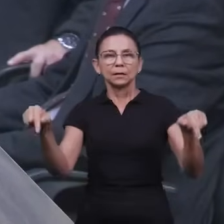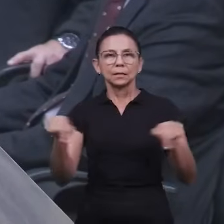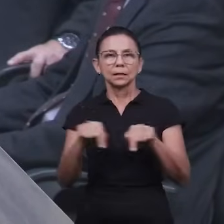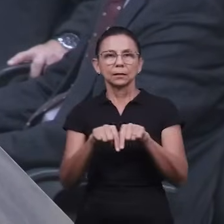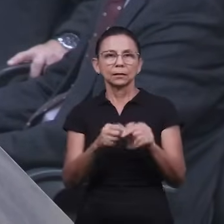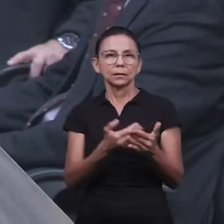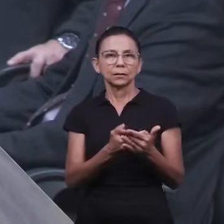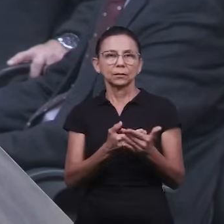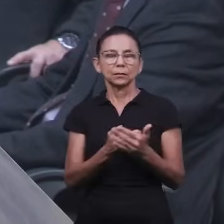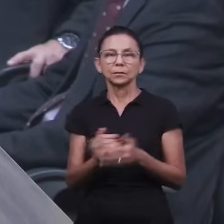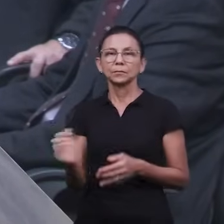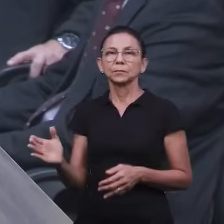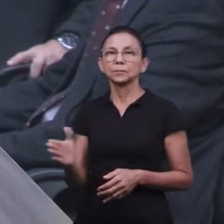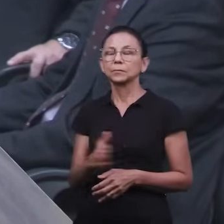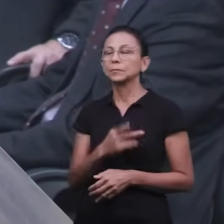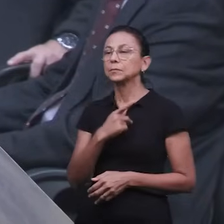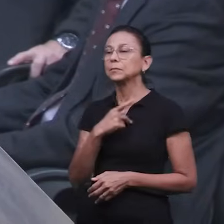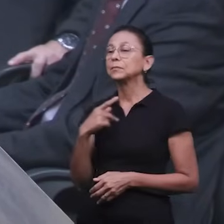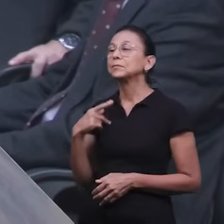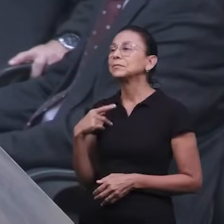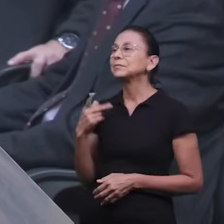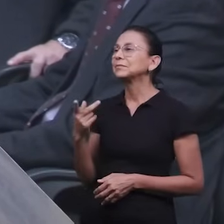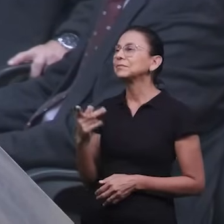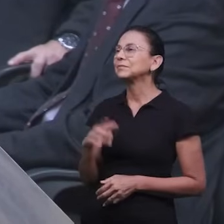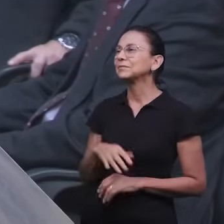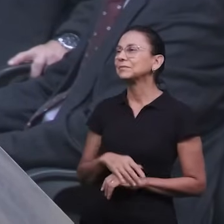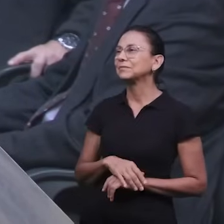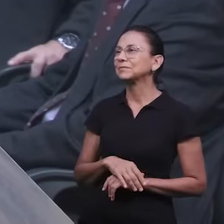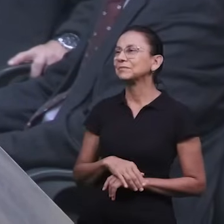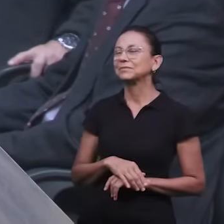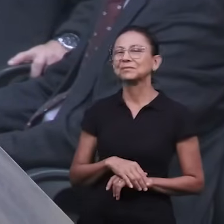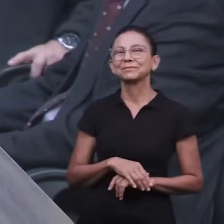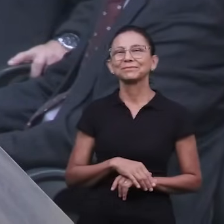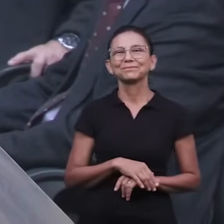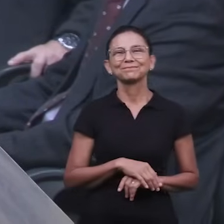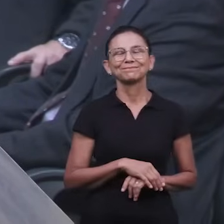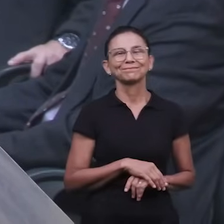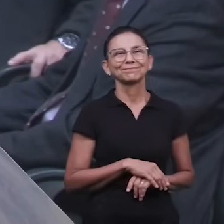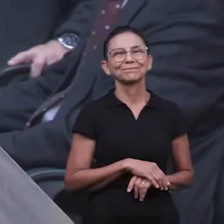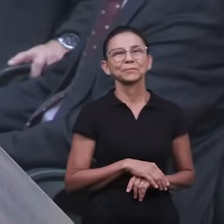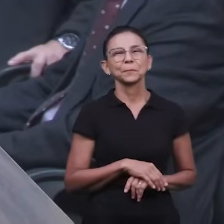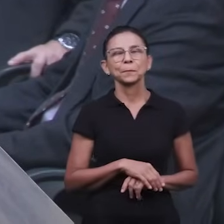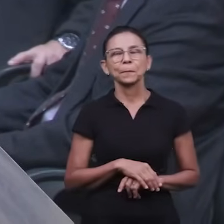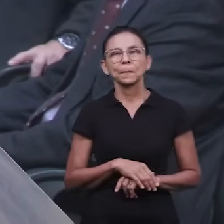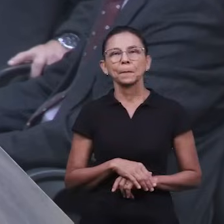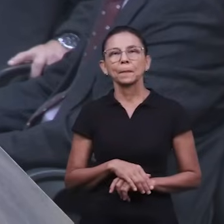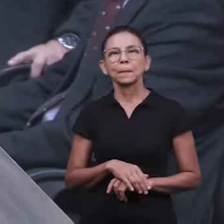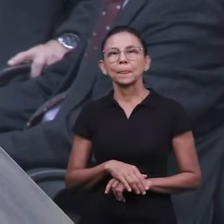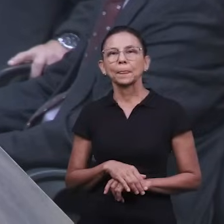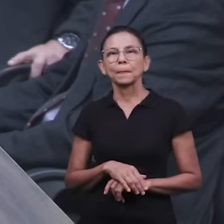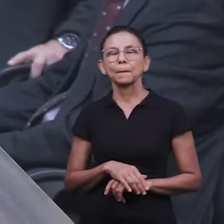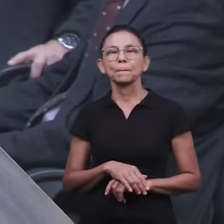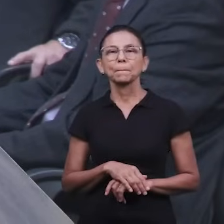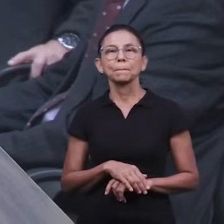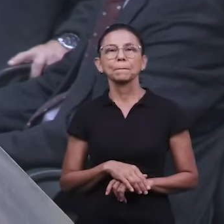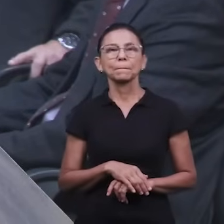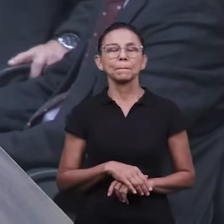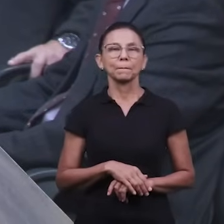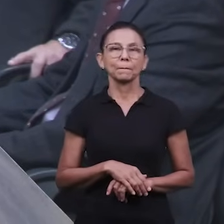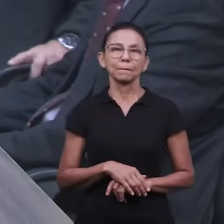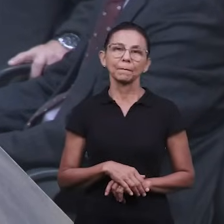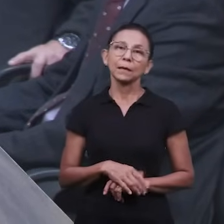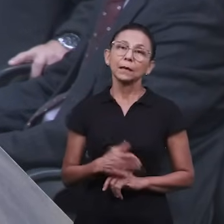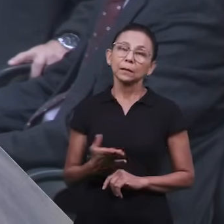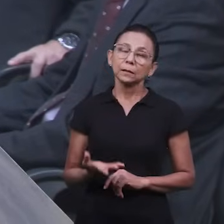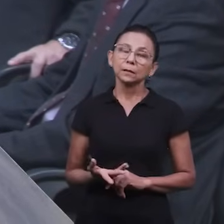Pastor Elias, conta uma experiência aí de atendimento. É como nós estamos falando acerca da